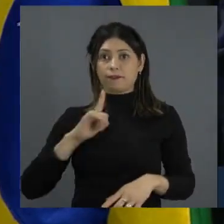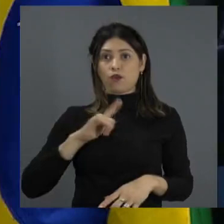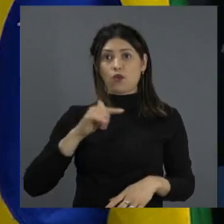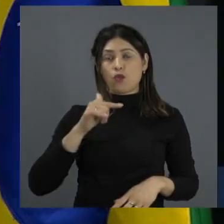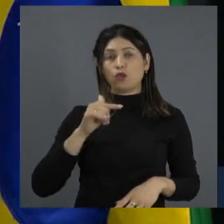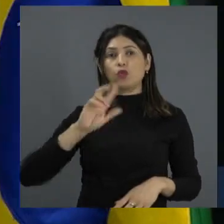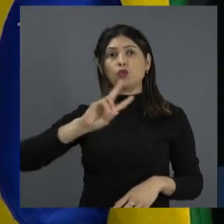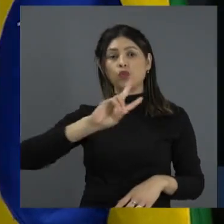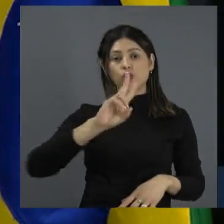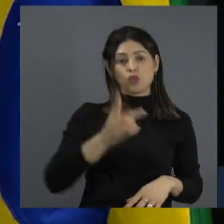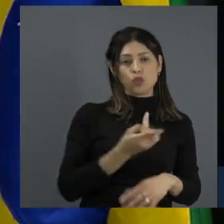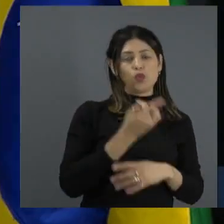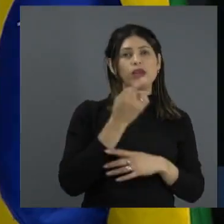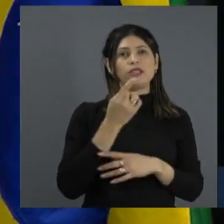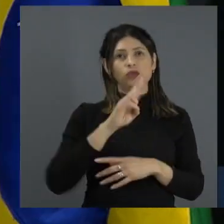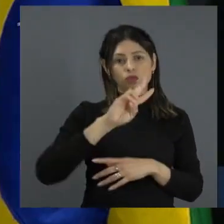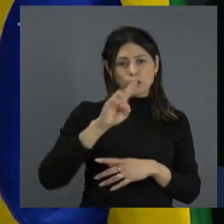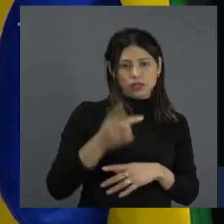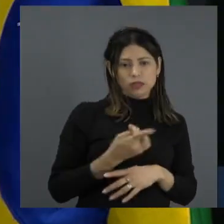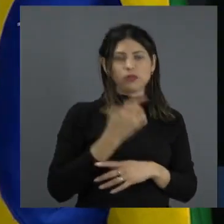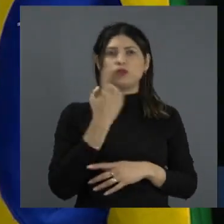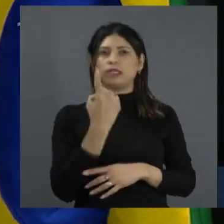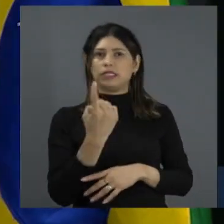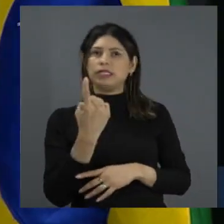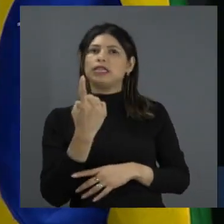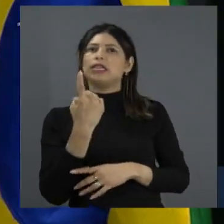2.151 pessoas presas,